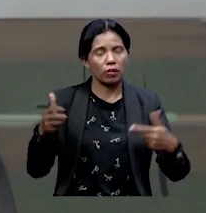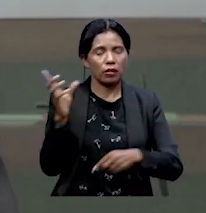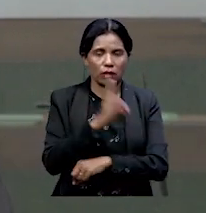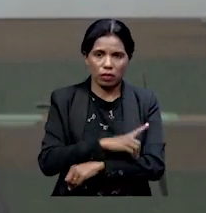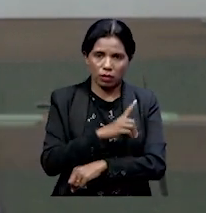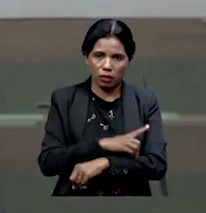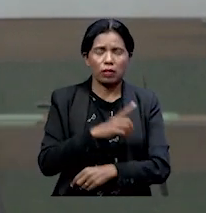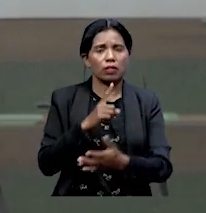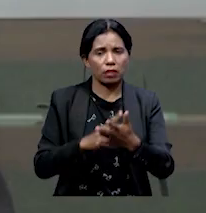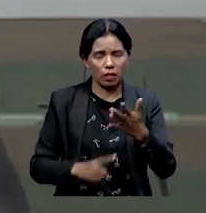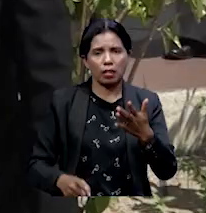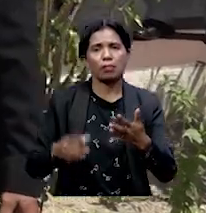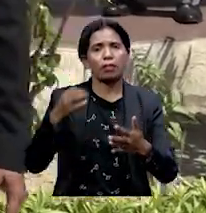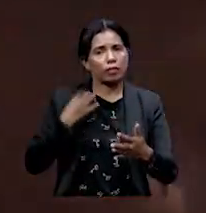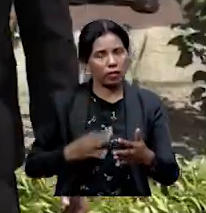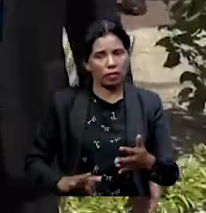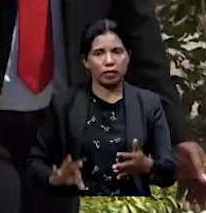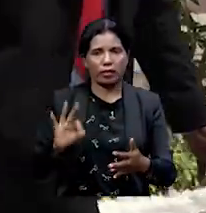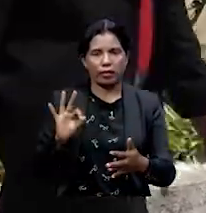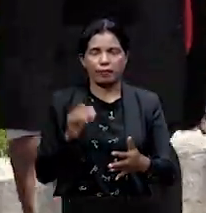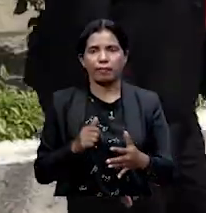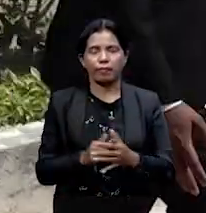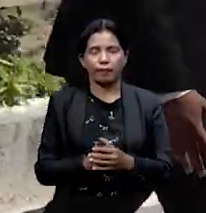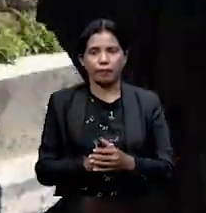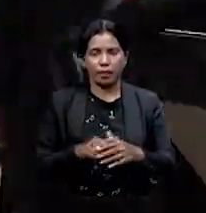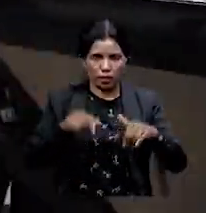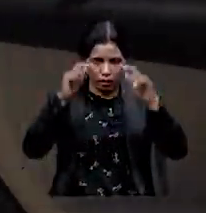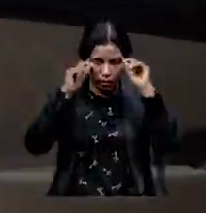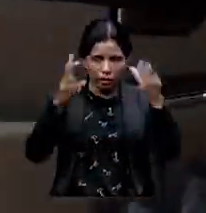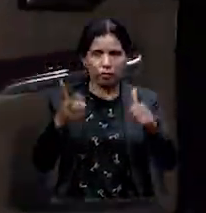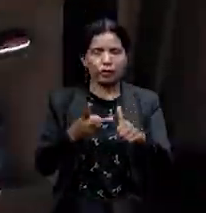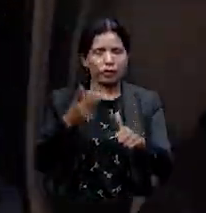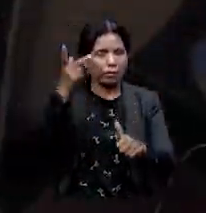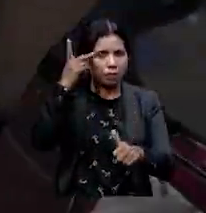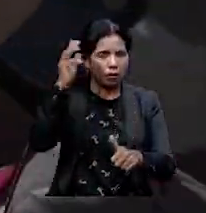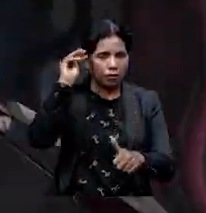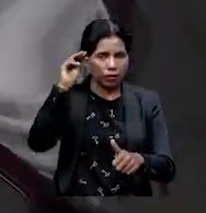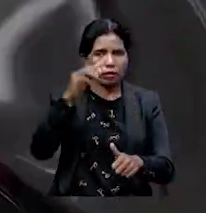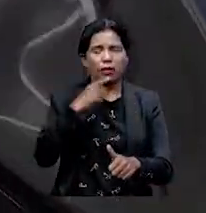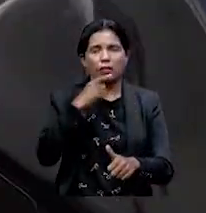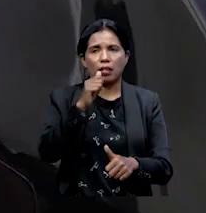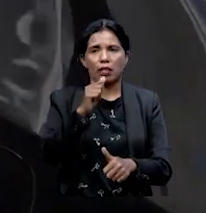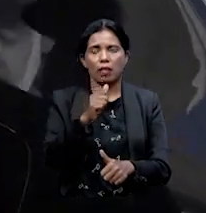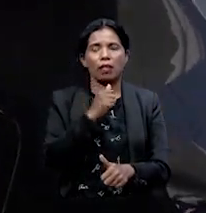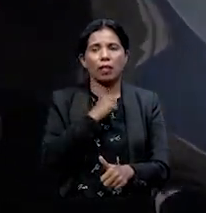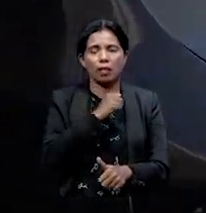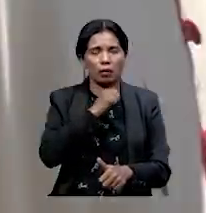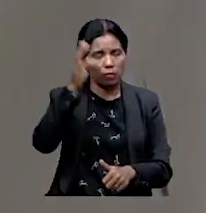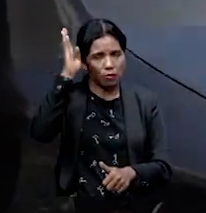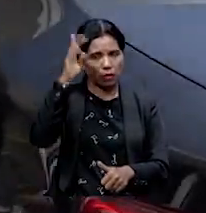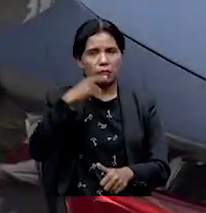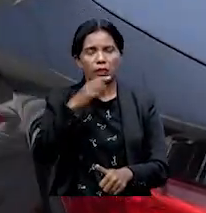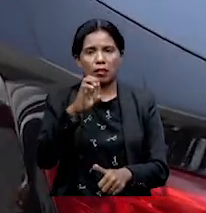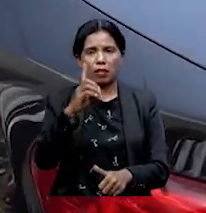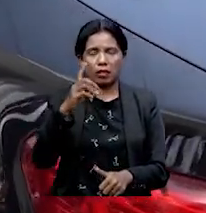vai sair de uma fraternidade humana. Durante o Timor-Leste, vice-primeiro-ministro Santa Sé, arcebispo Edgar Penha Parra,